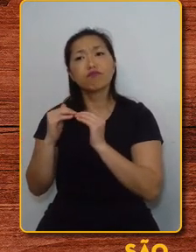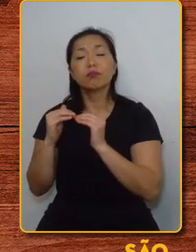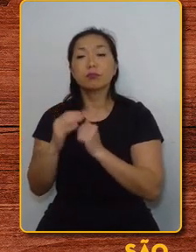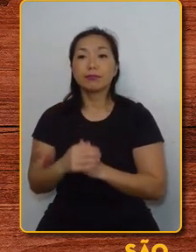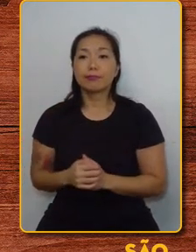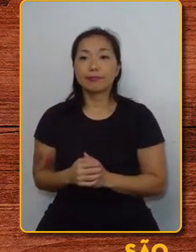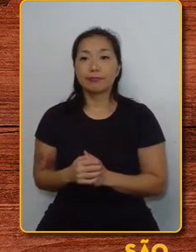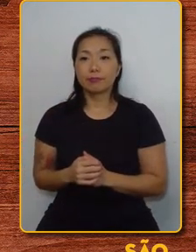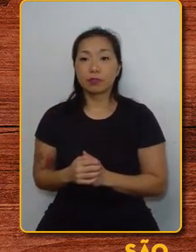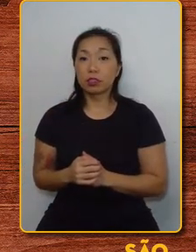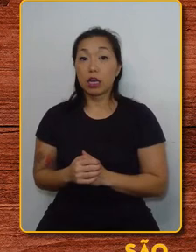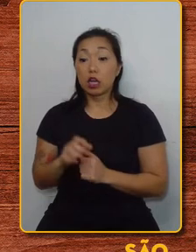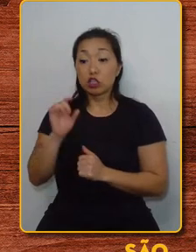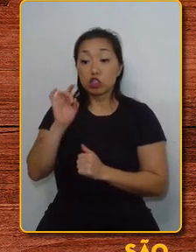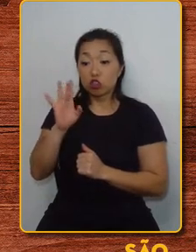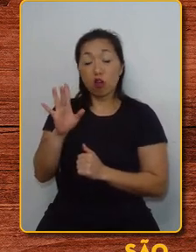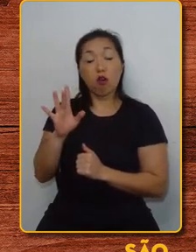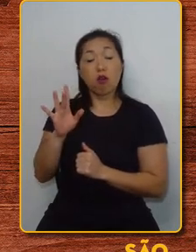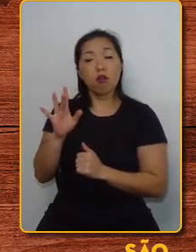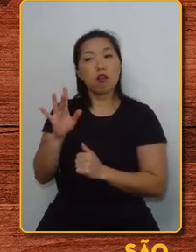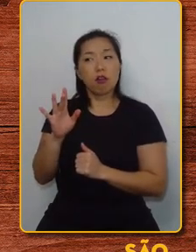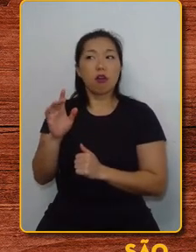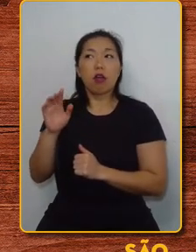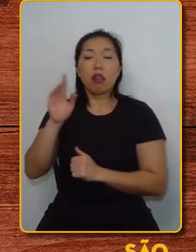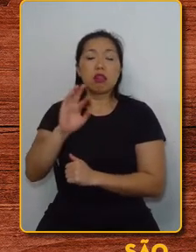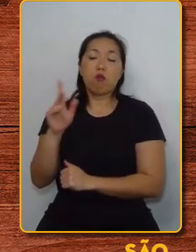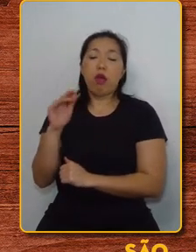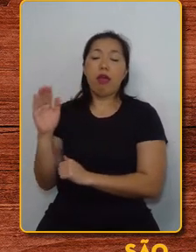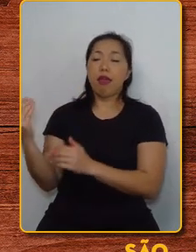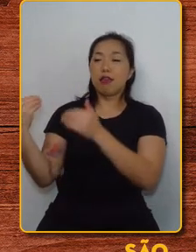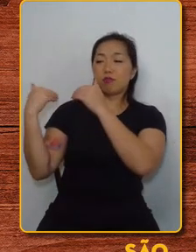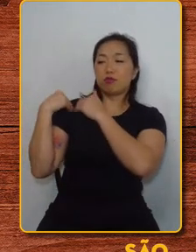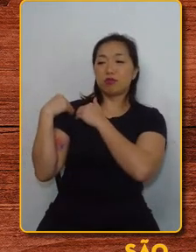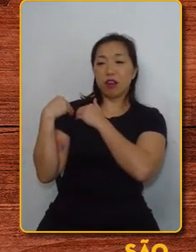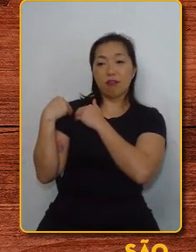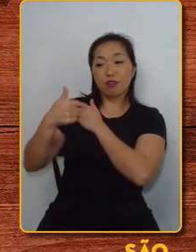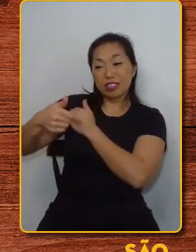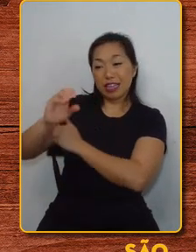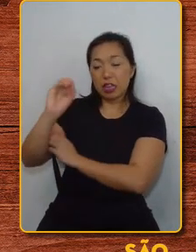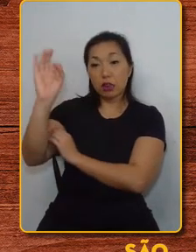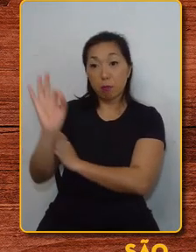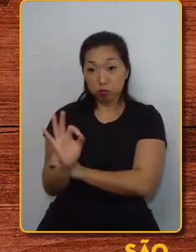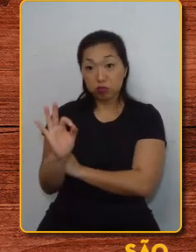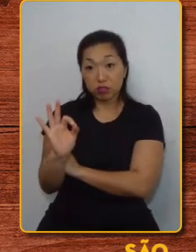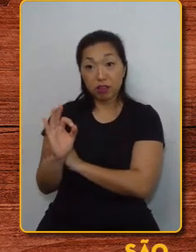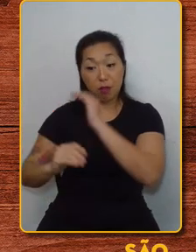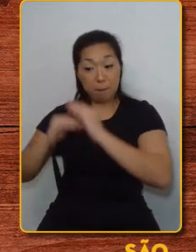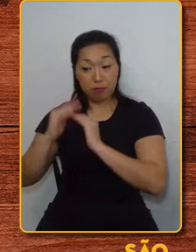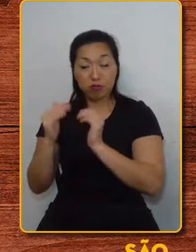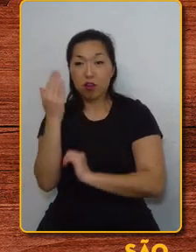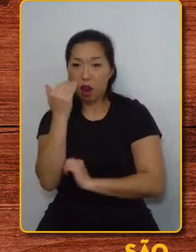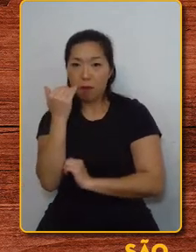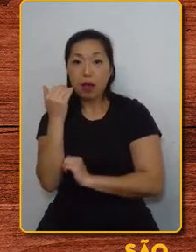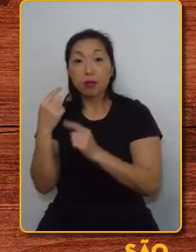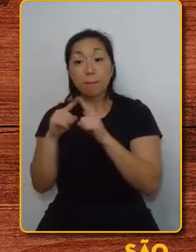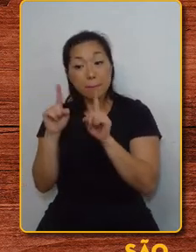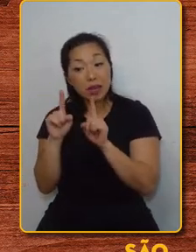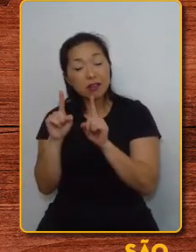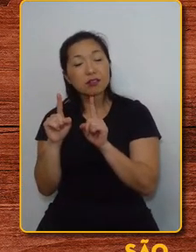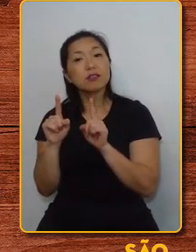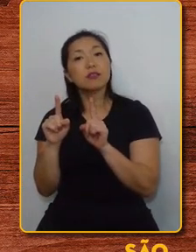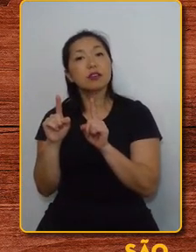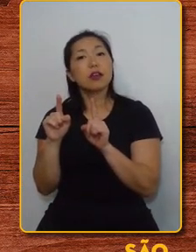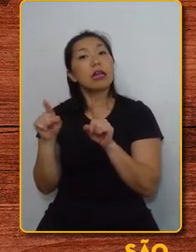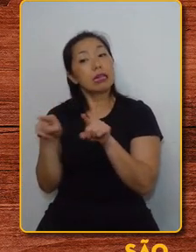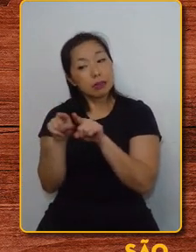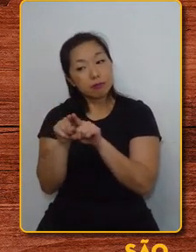produção de 70% dos alimentos, mas é, na prática, quem gera emprego e quem garante uma quantidade imensa